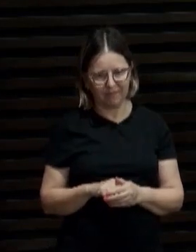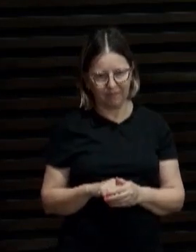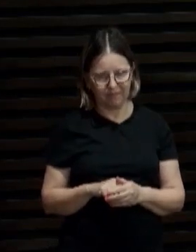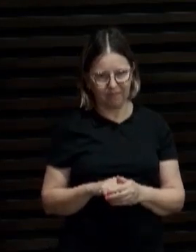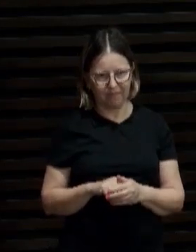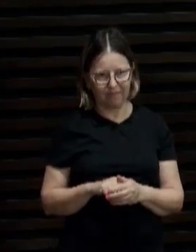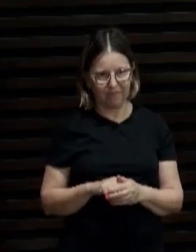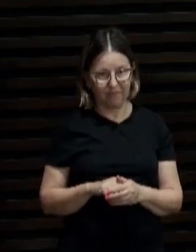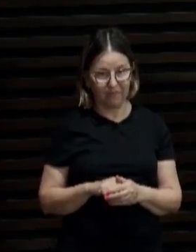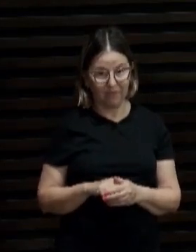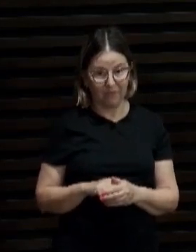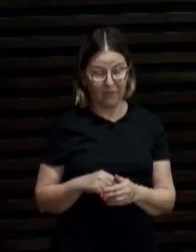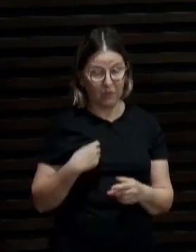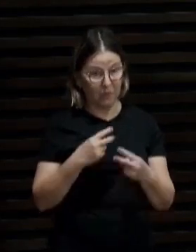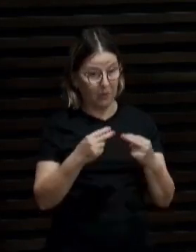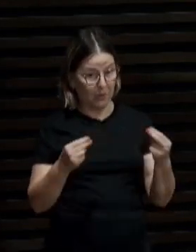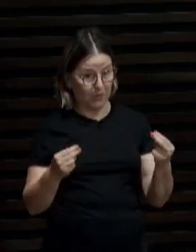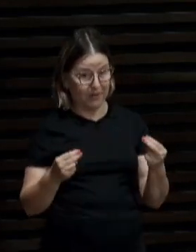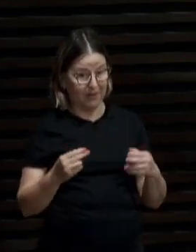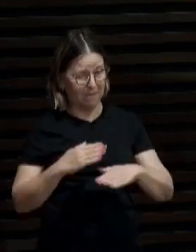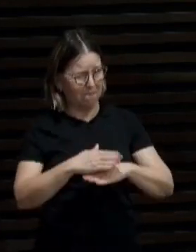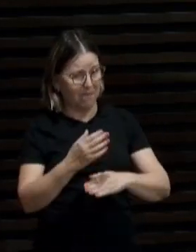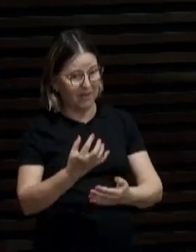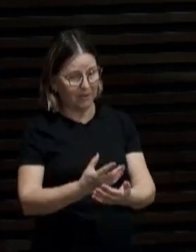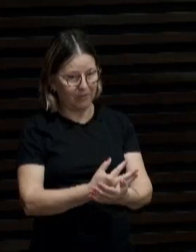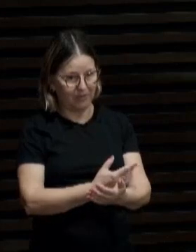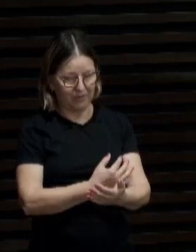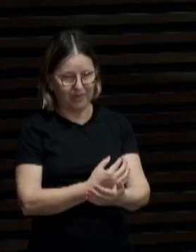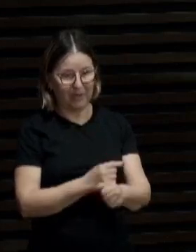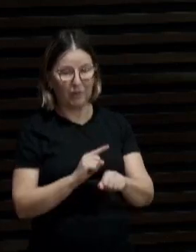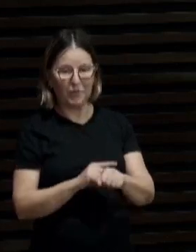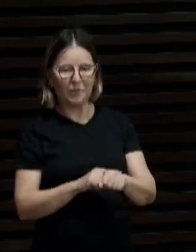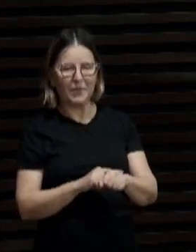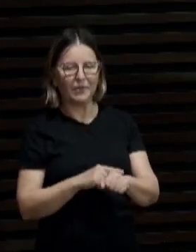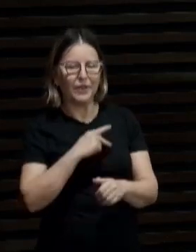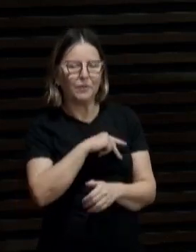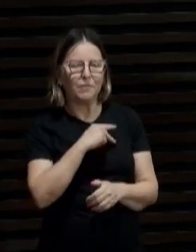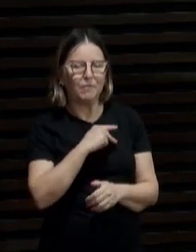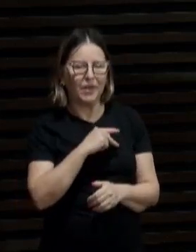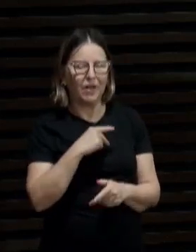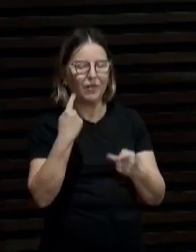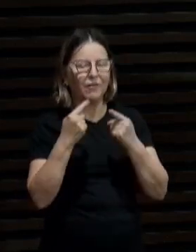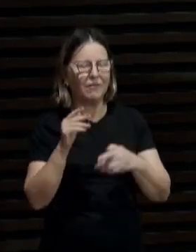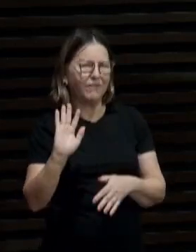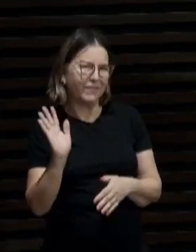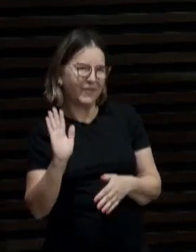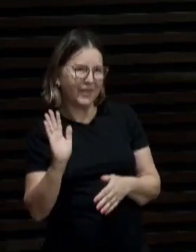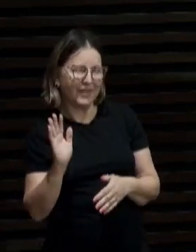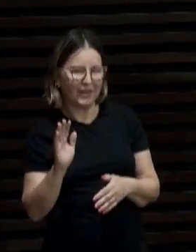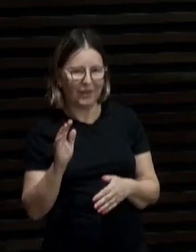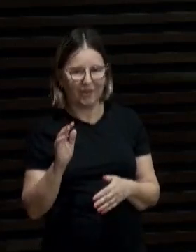mais emocionantes da própria Bíblia, é esse momento em que Paulo se despede dos Efésios. Eu encorajo os irmãos a depois